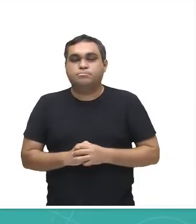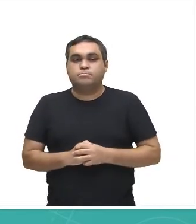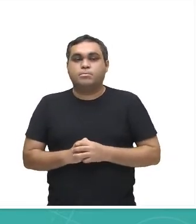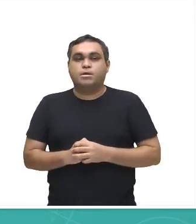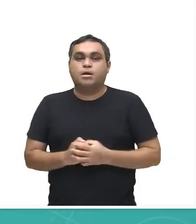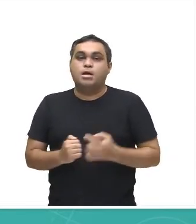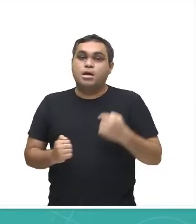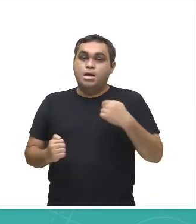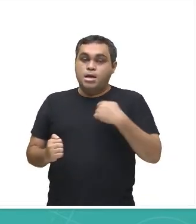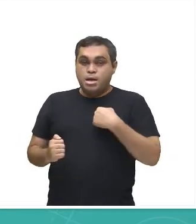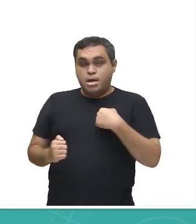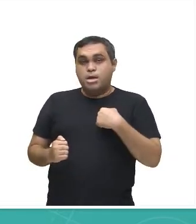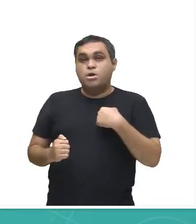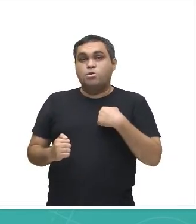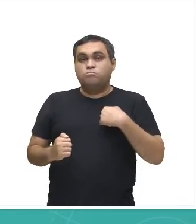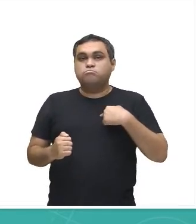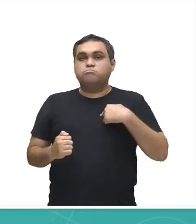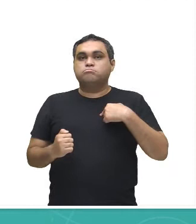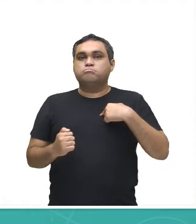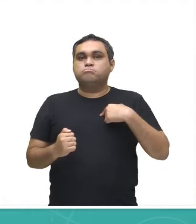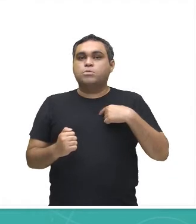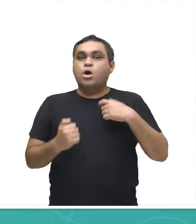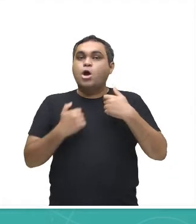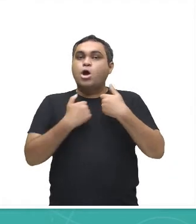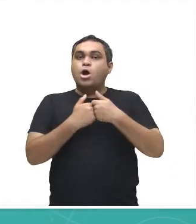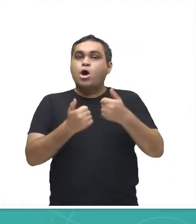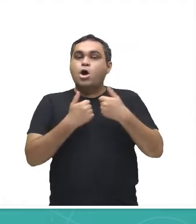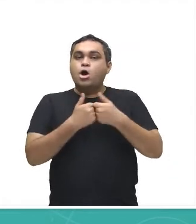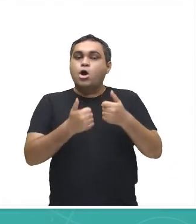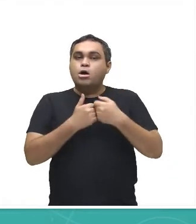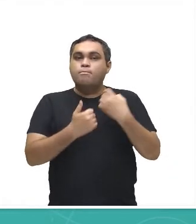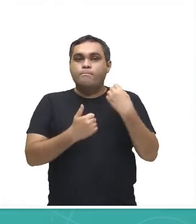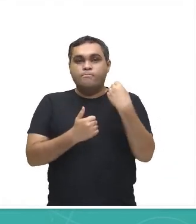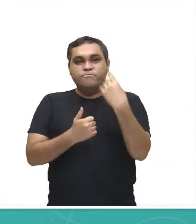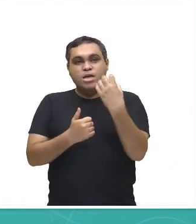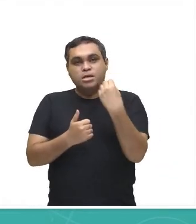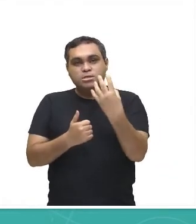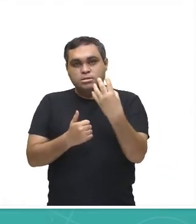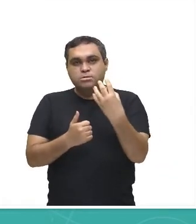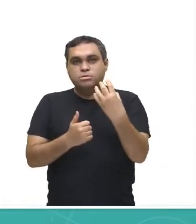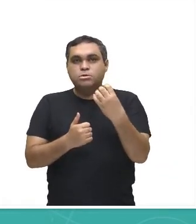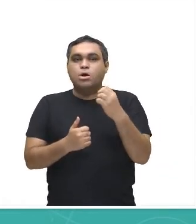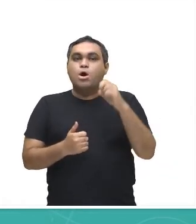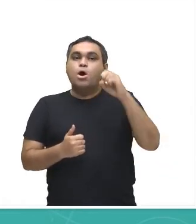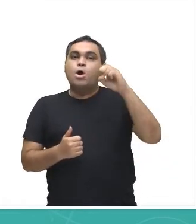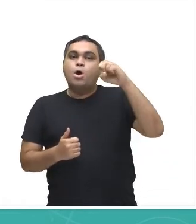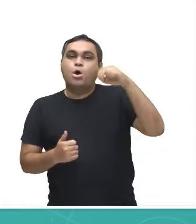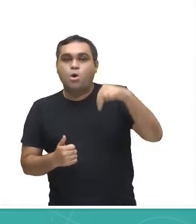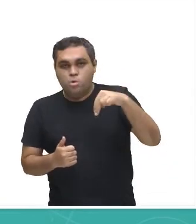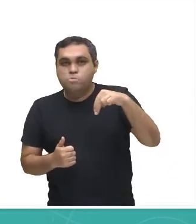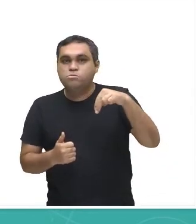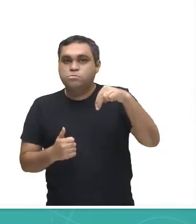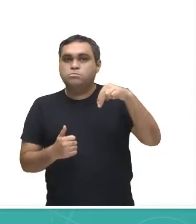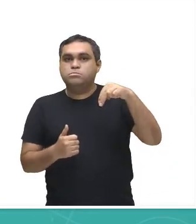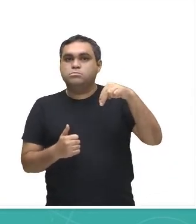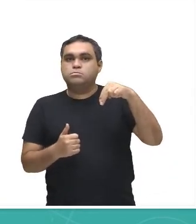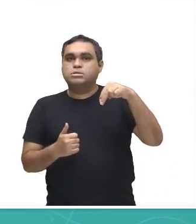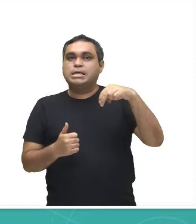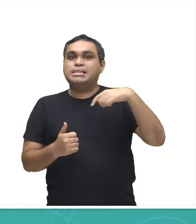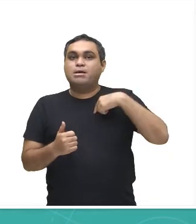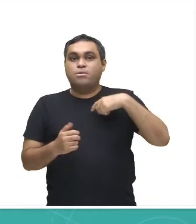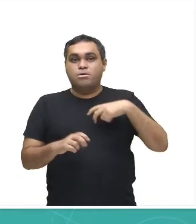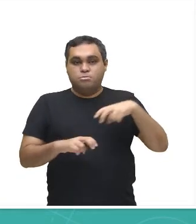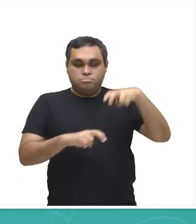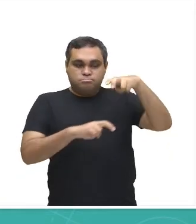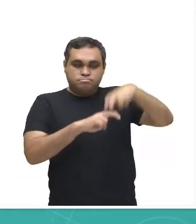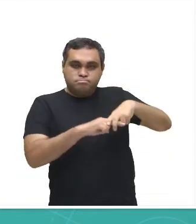on a bus. I'm traveling on a bus. On a bus. Então, se eu quero dizer que eu estou no ônibus, no metrô,